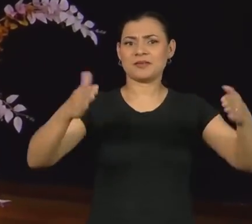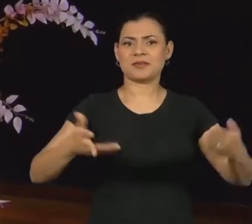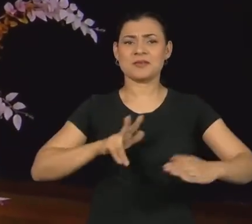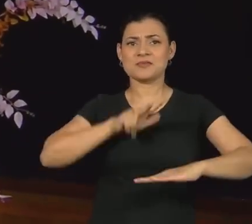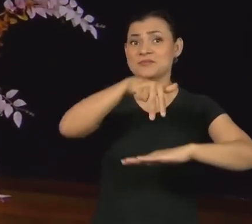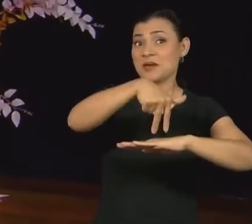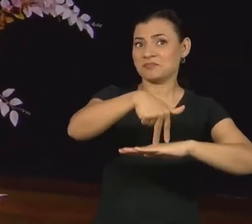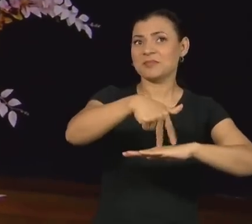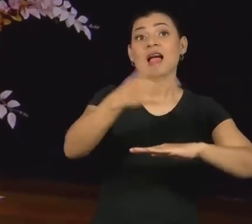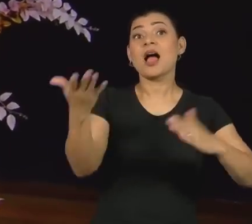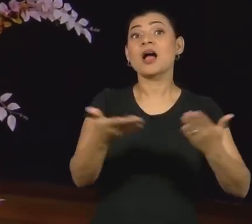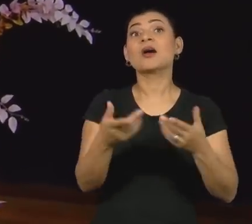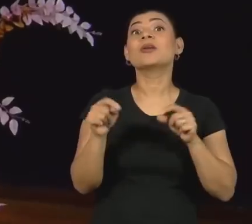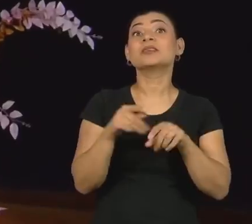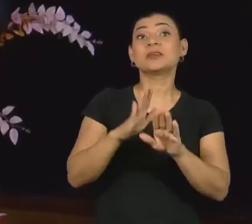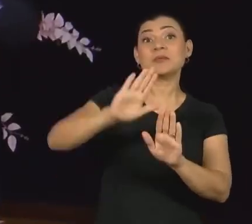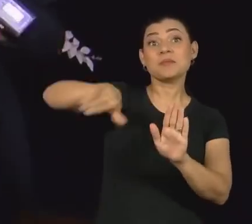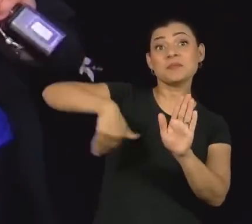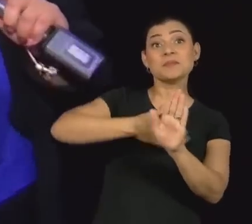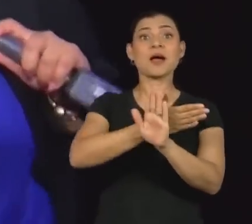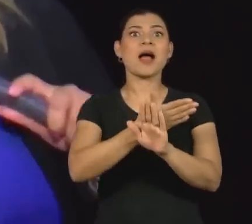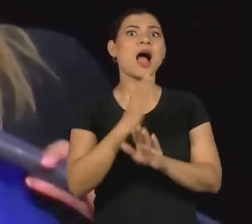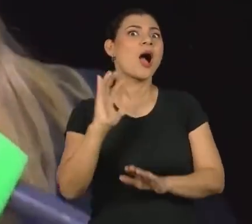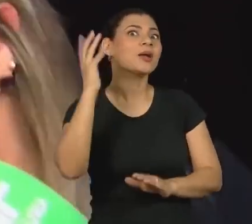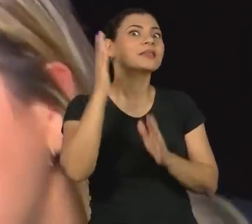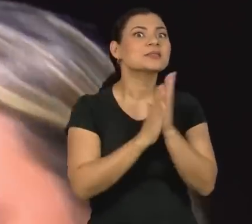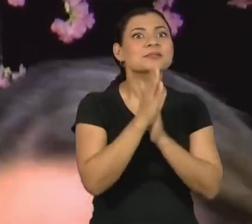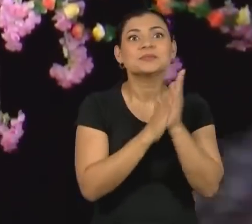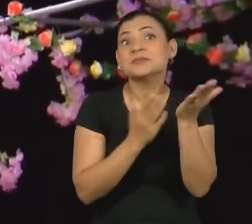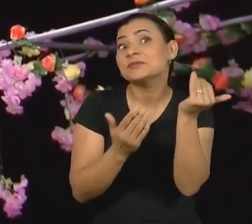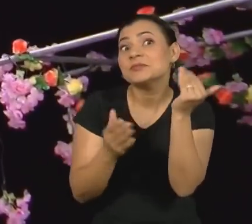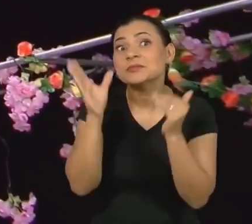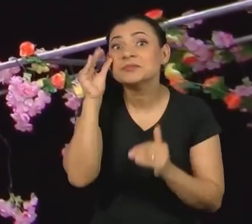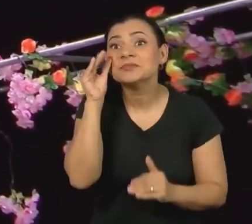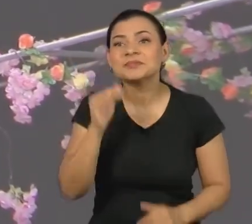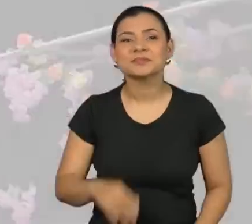agora e a gente vai pro backstage, saber tudo que tá acontecendo nos bastidores. Vamos!